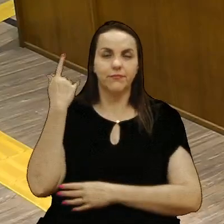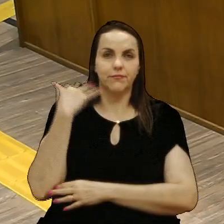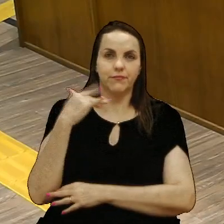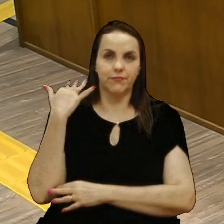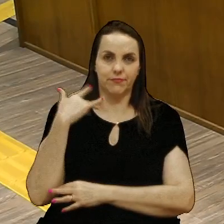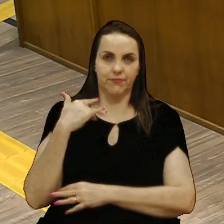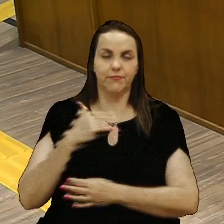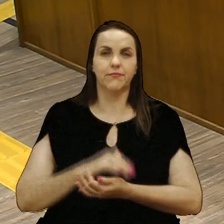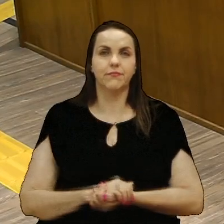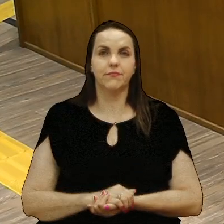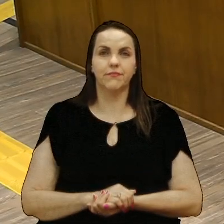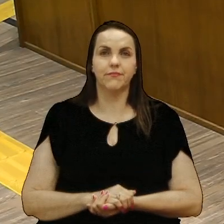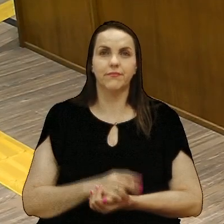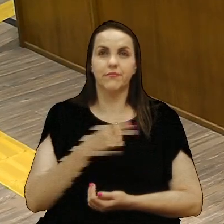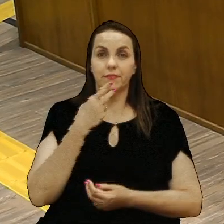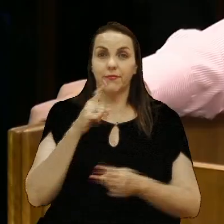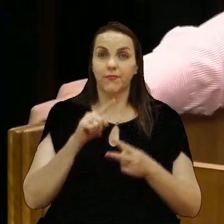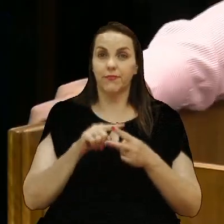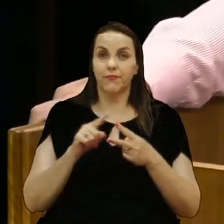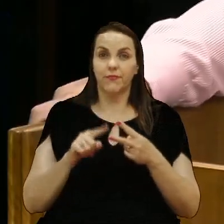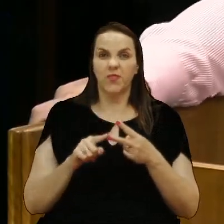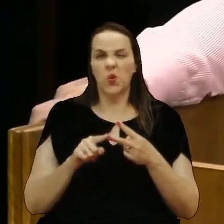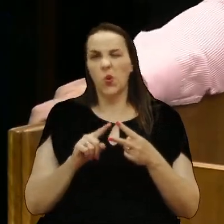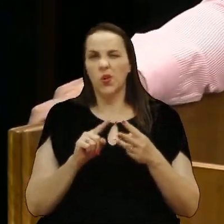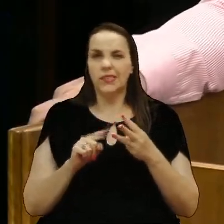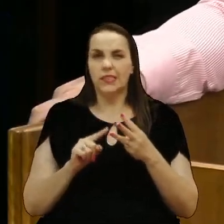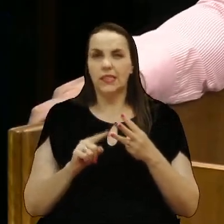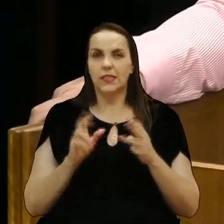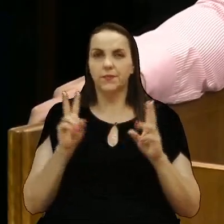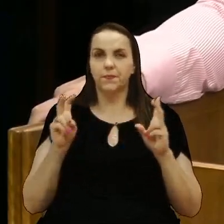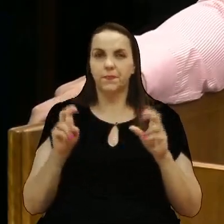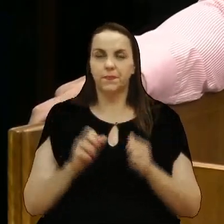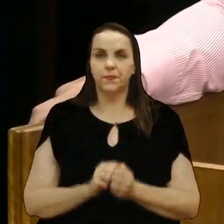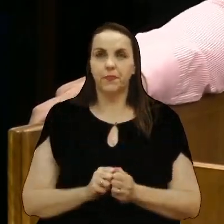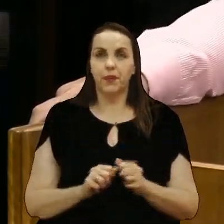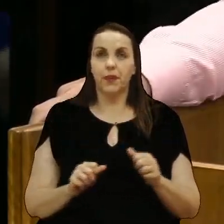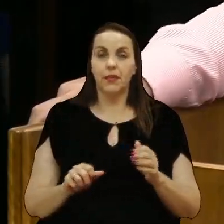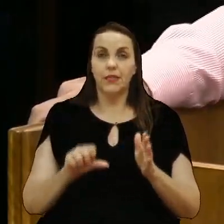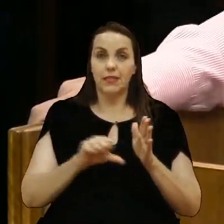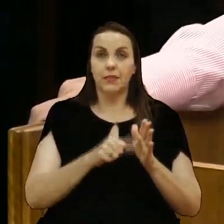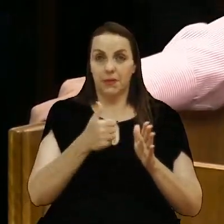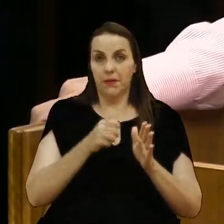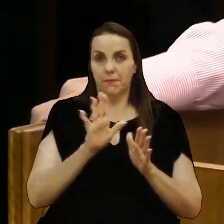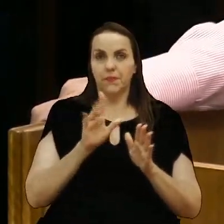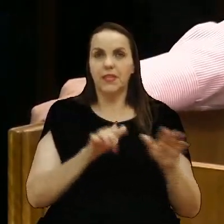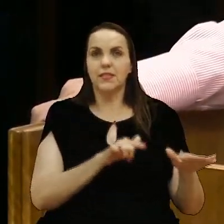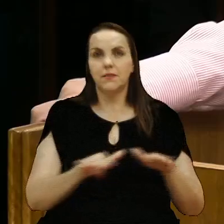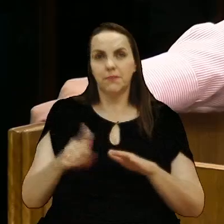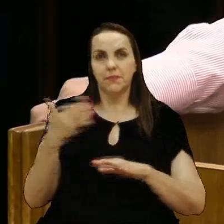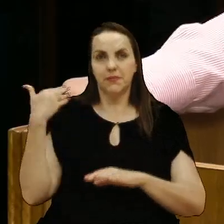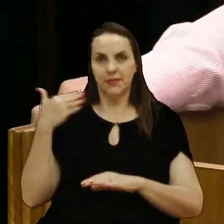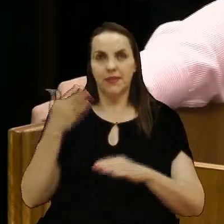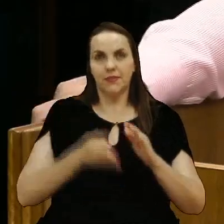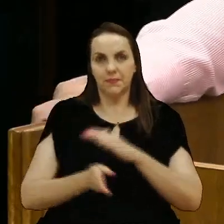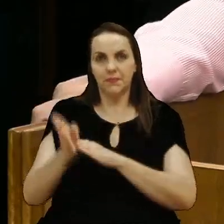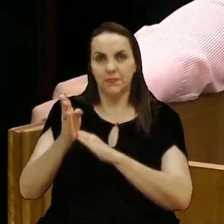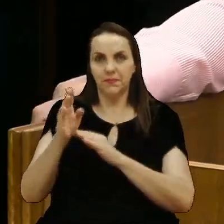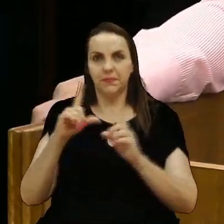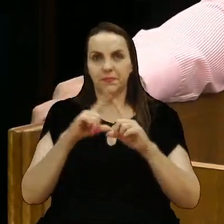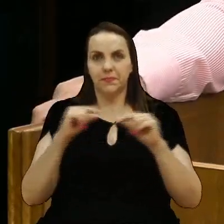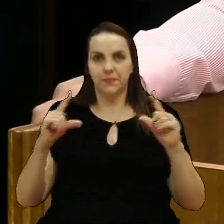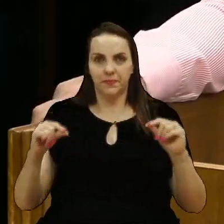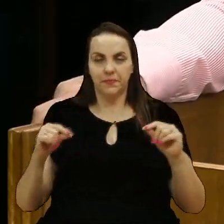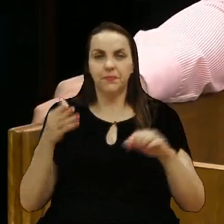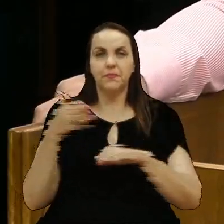Andressa Marques, quero falar de 2, 3 assuntos aqui. Primeiro, a semana passada estive em Brasília e